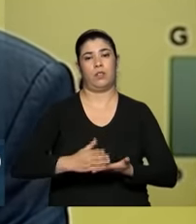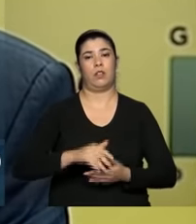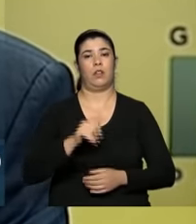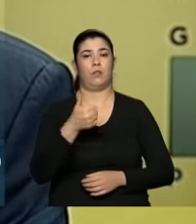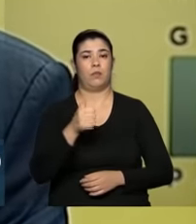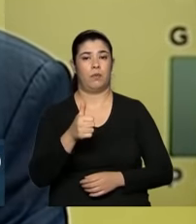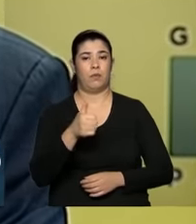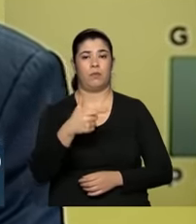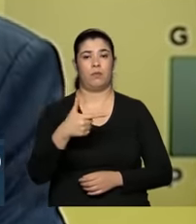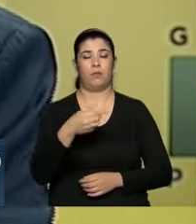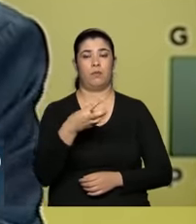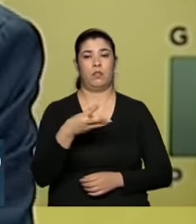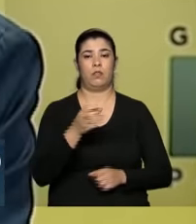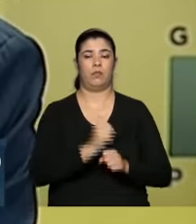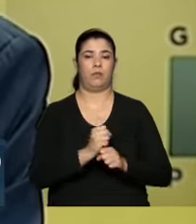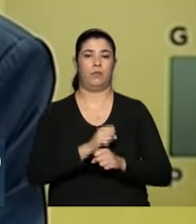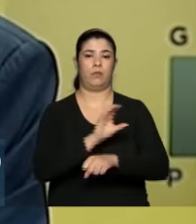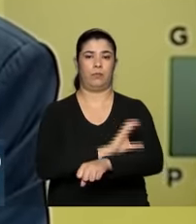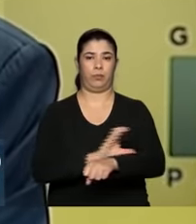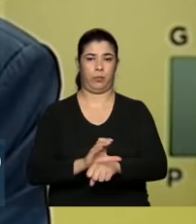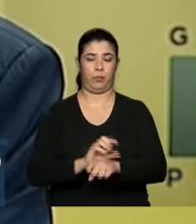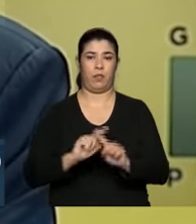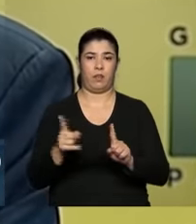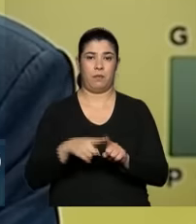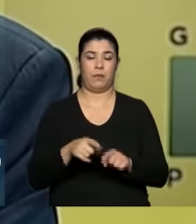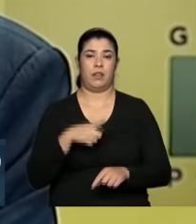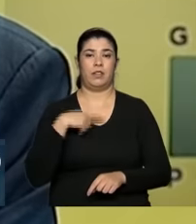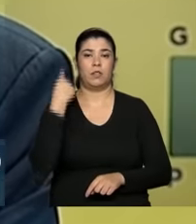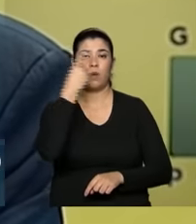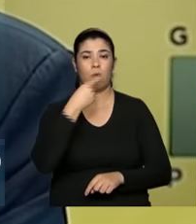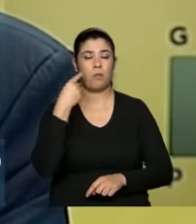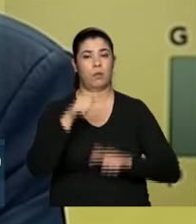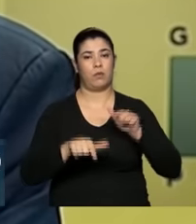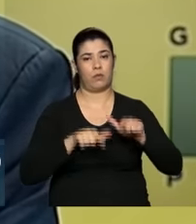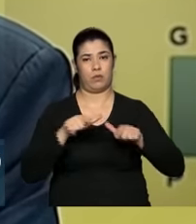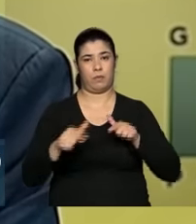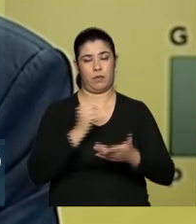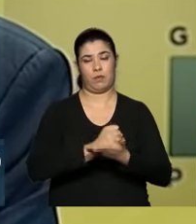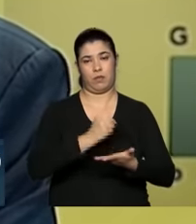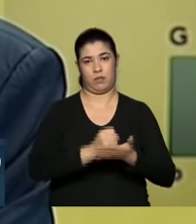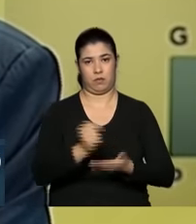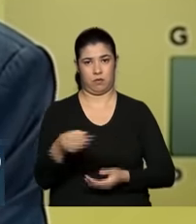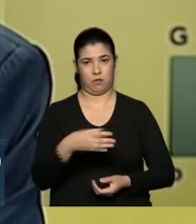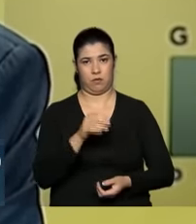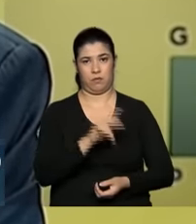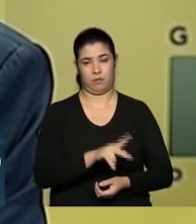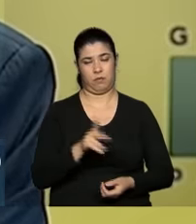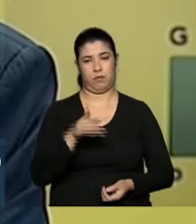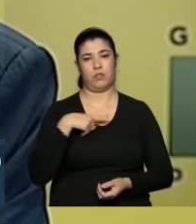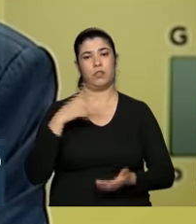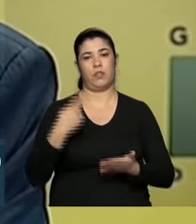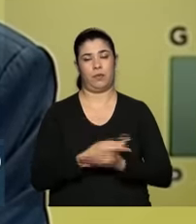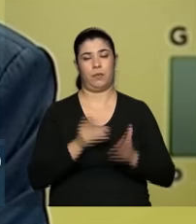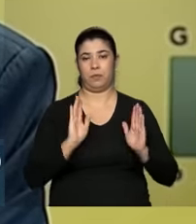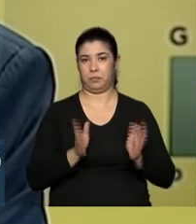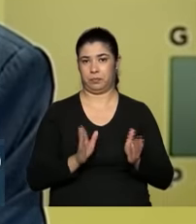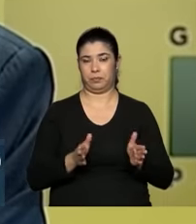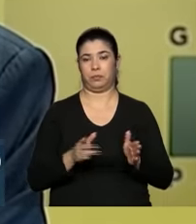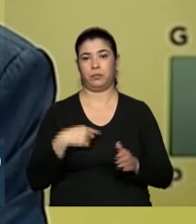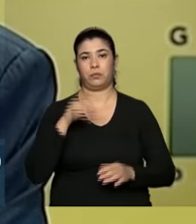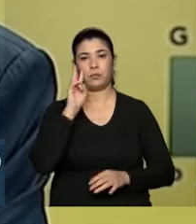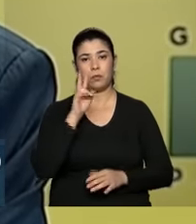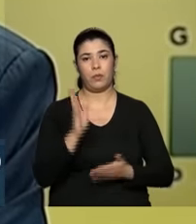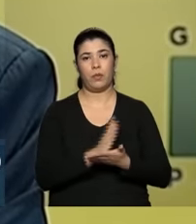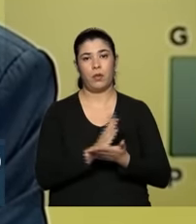Mas a carga docente necessária para eles já está ocorrendo. Vocês veem que isso cobre